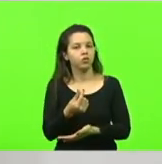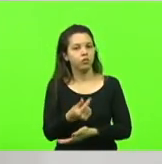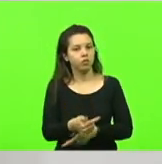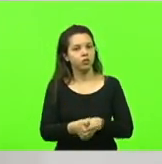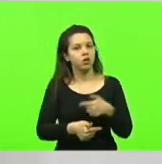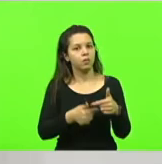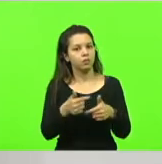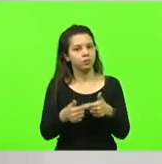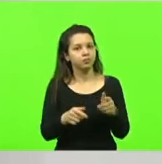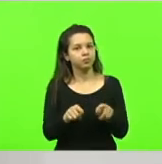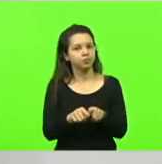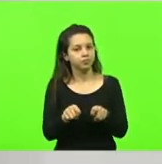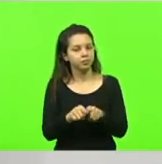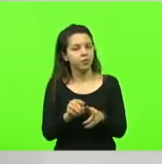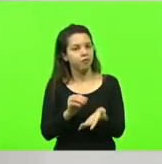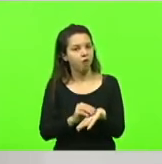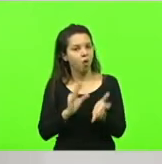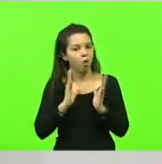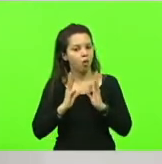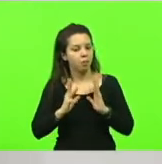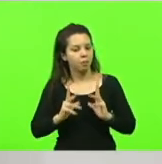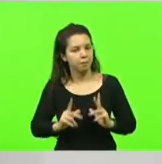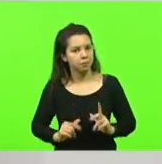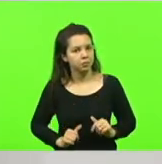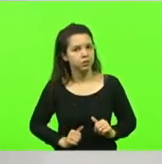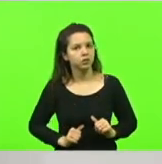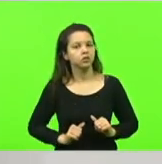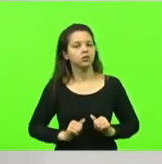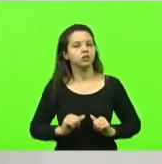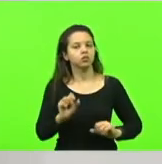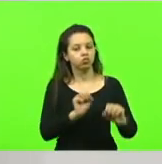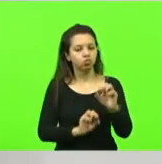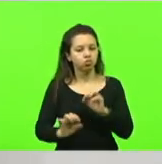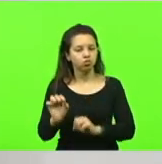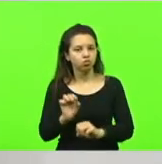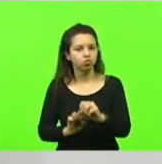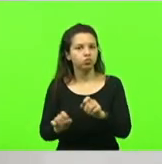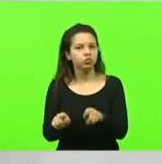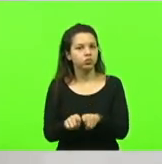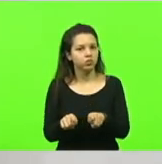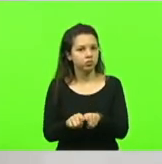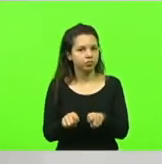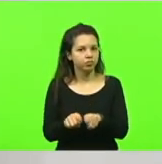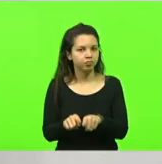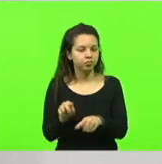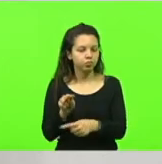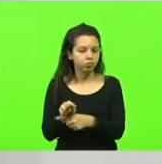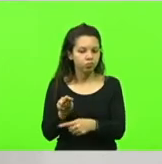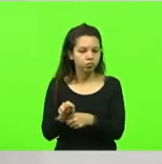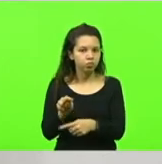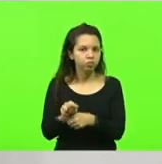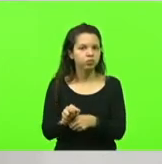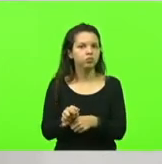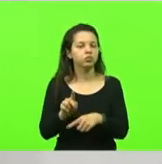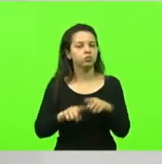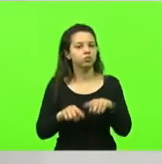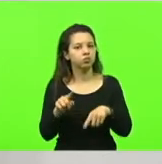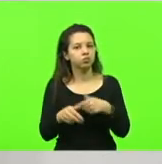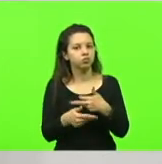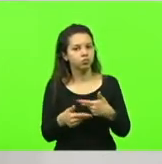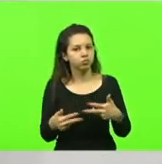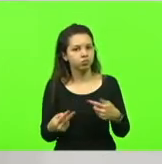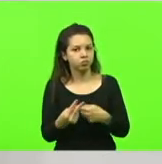das unidades, além da ausência de equipamentos básicos e de proteção individual para as equipes de atendimento. Em